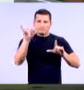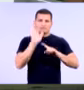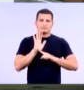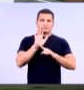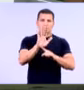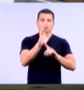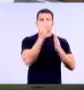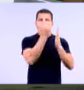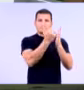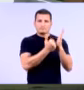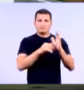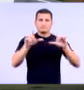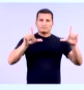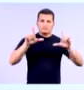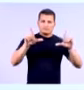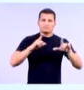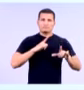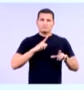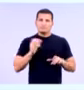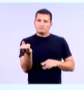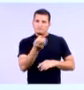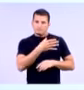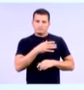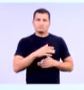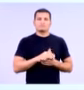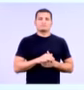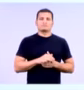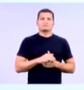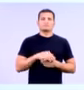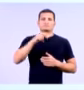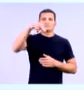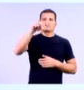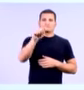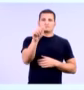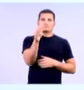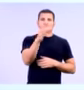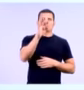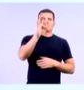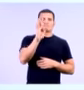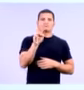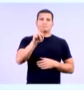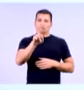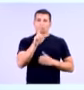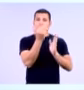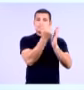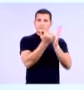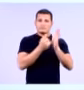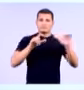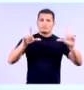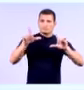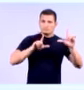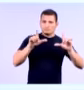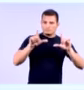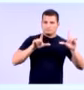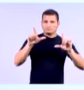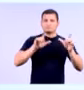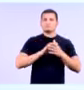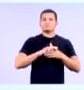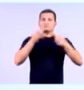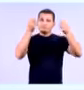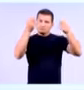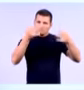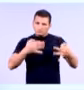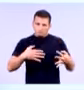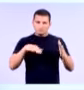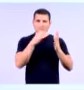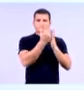programa novo que surgiu aí, né? Na TV, alguma coisa assim. Programas de TV falando de programas de